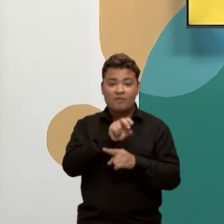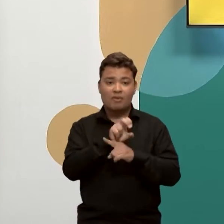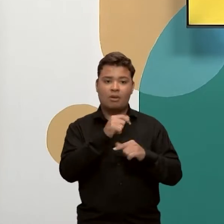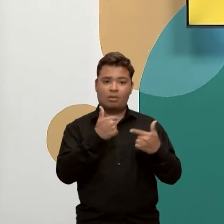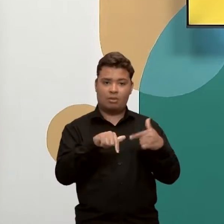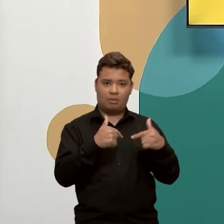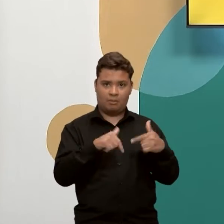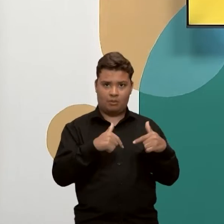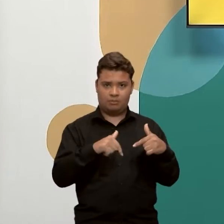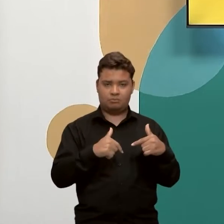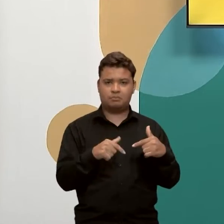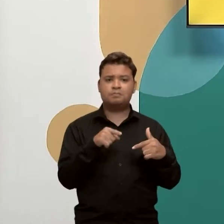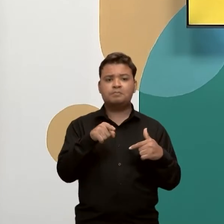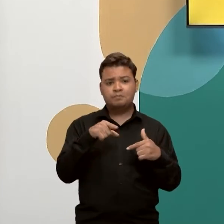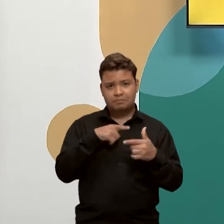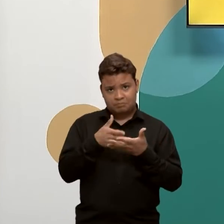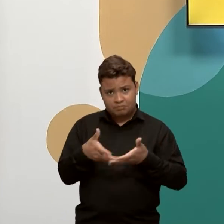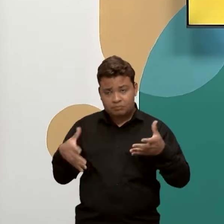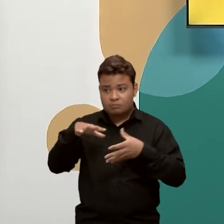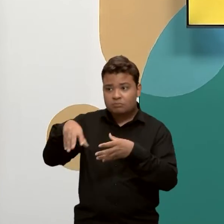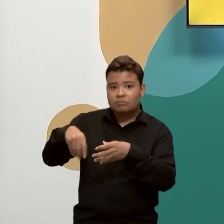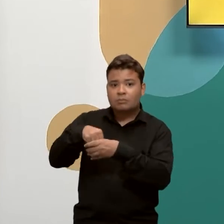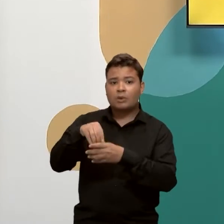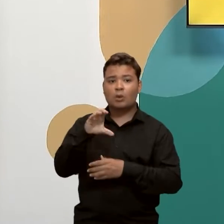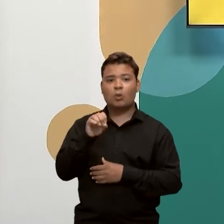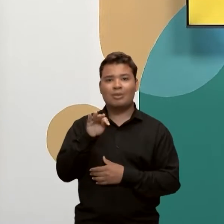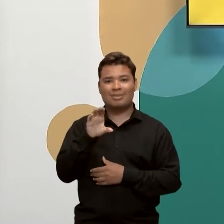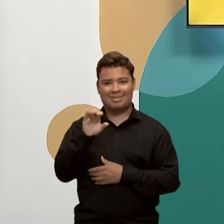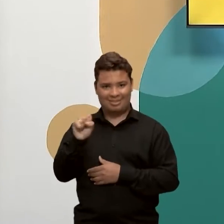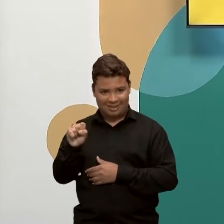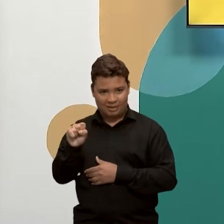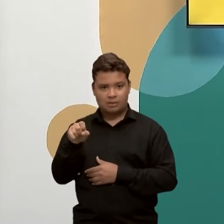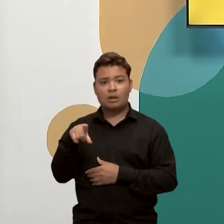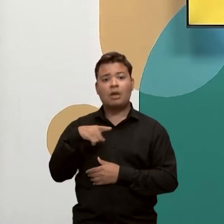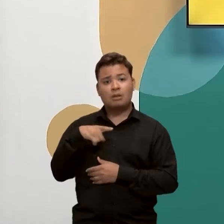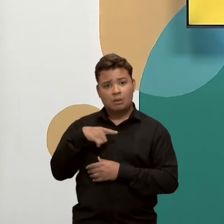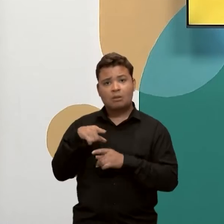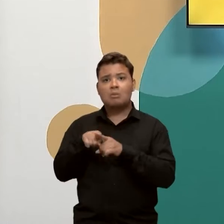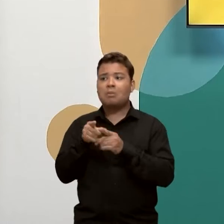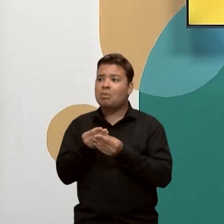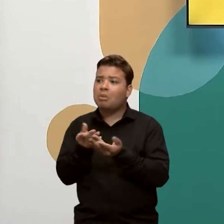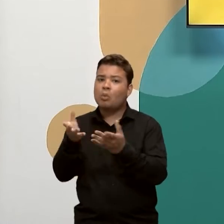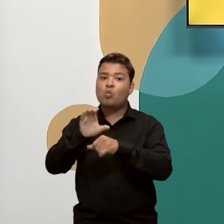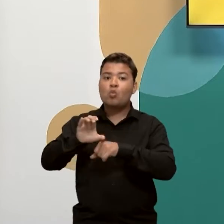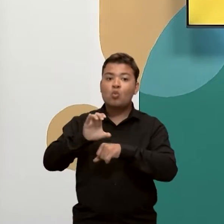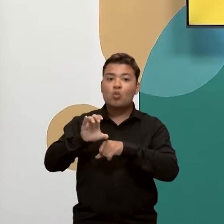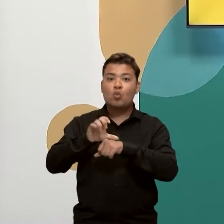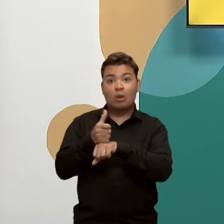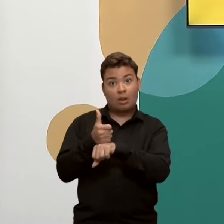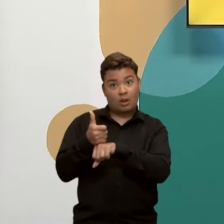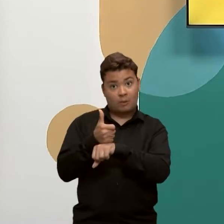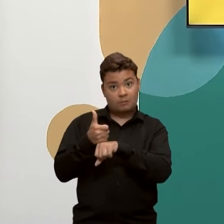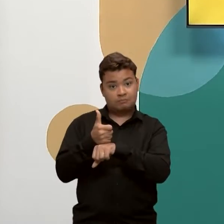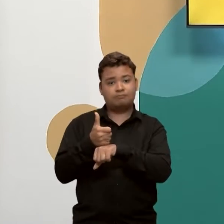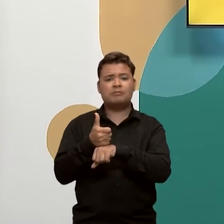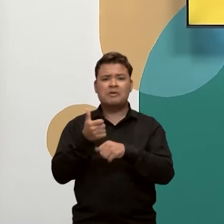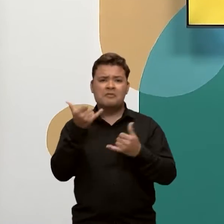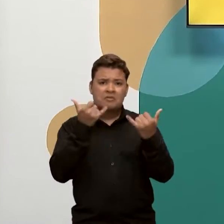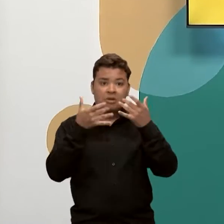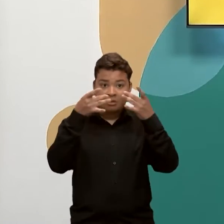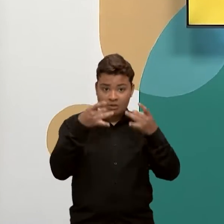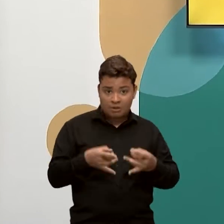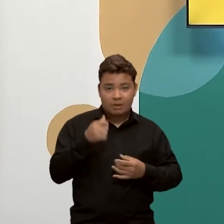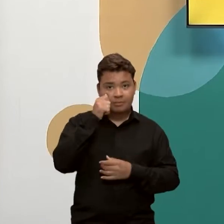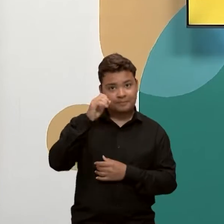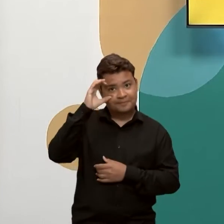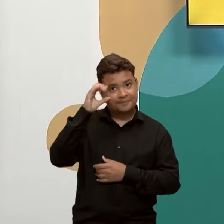evento, os colégios tecnológicos de Goiás, Cotex, também oferecem cursos profissionalizantes. Mais informações com a Ana